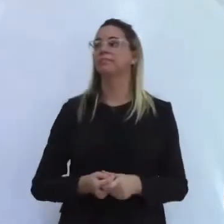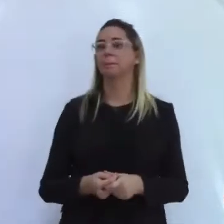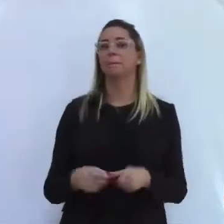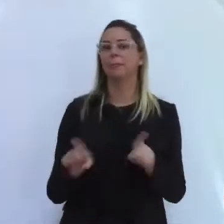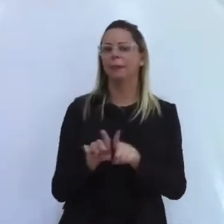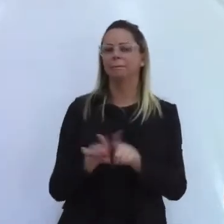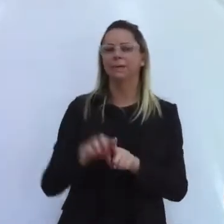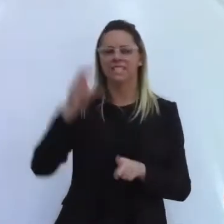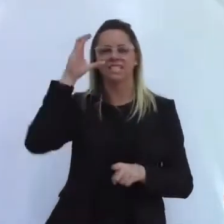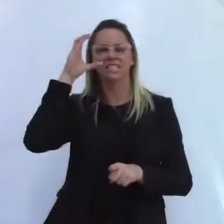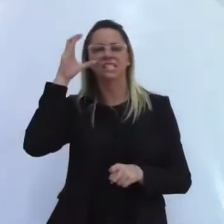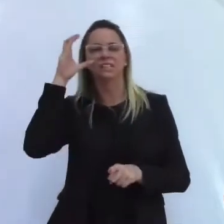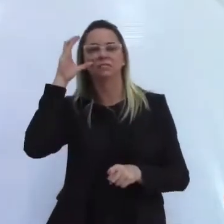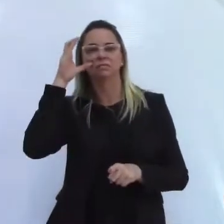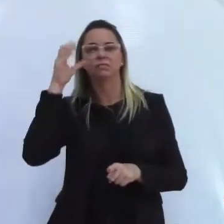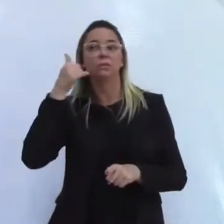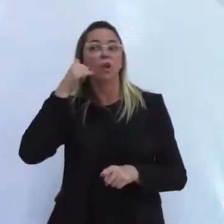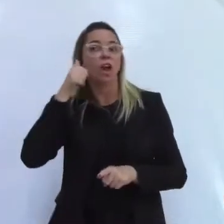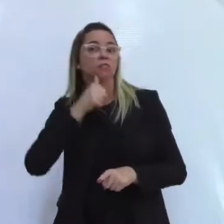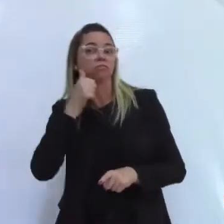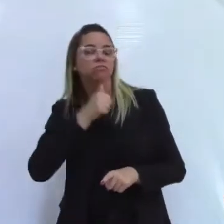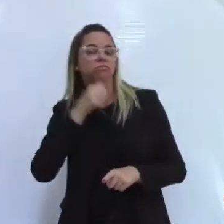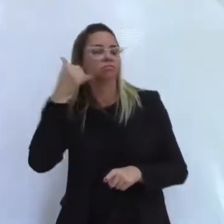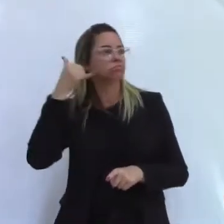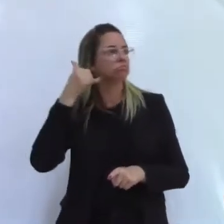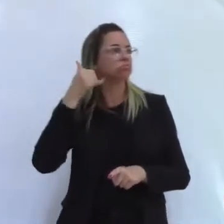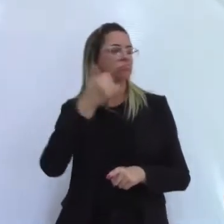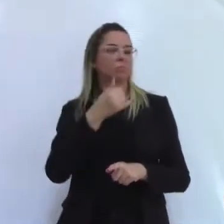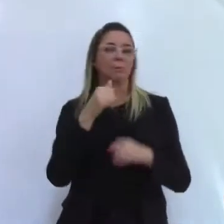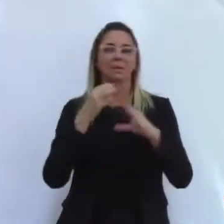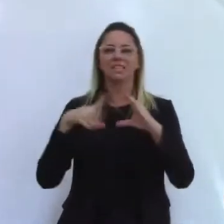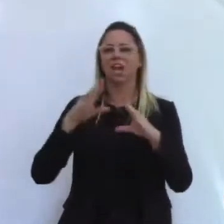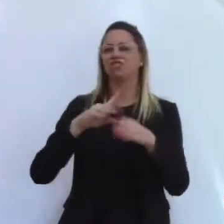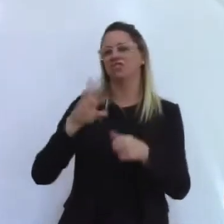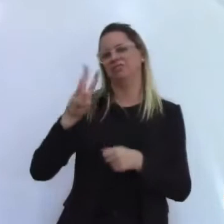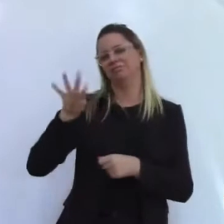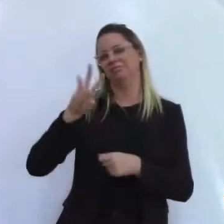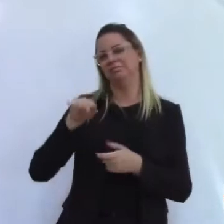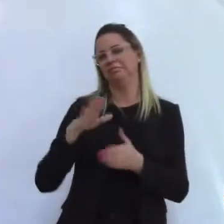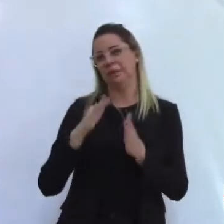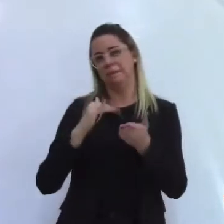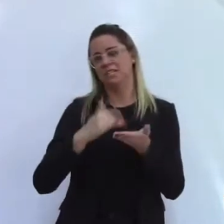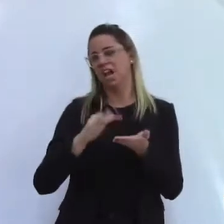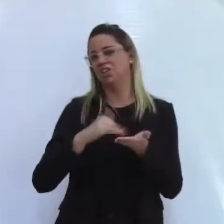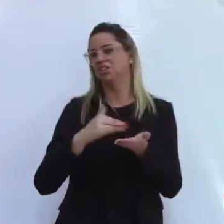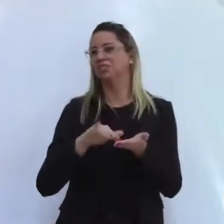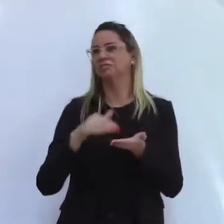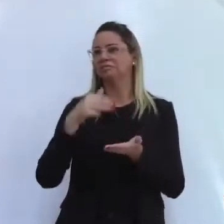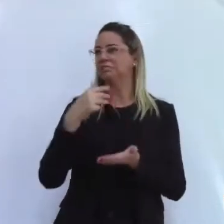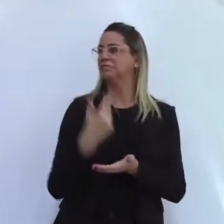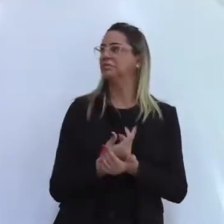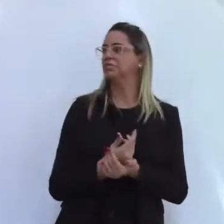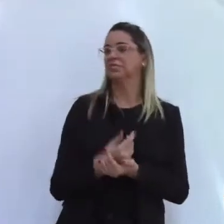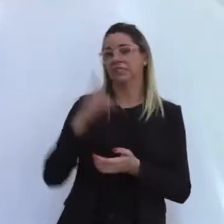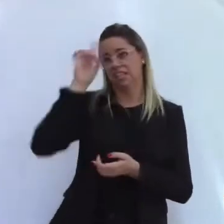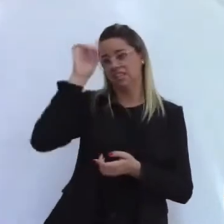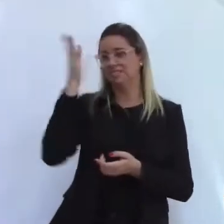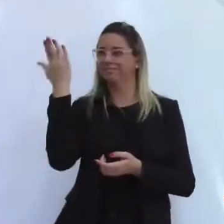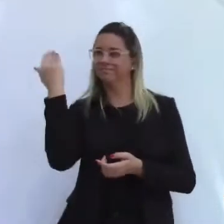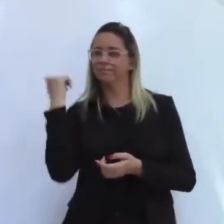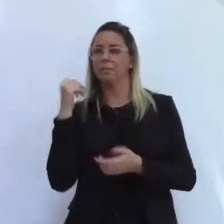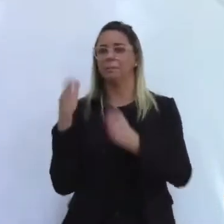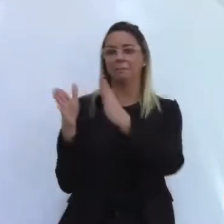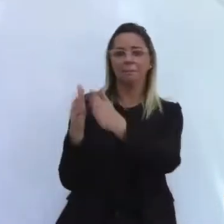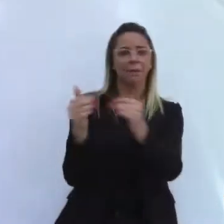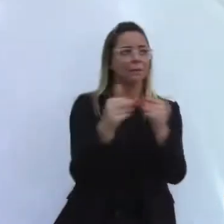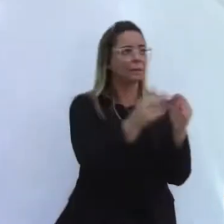aí de uma senhora que faz 90 dias. Eu estou aqui com um bocado de mensagem de pessoas nos pedindo água,